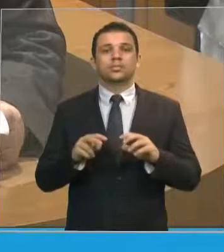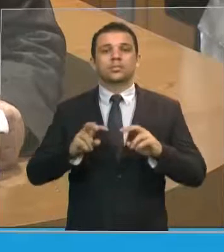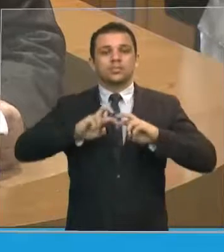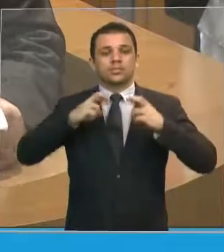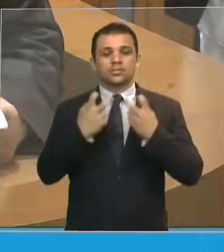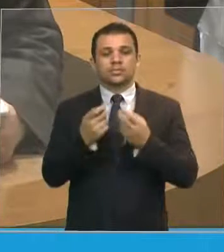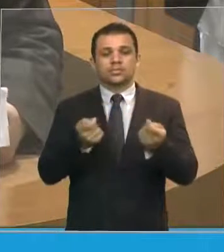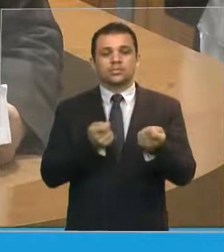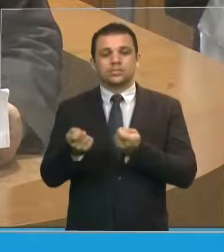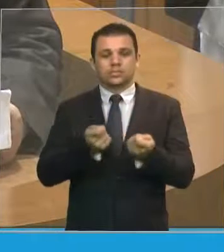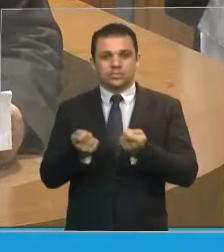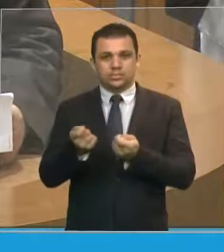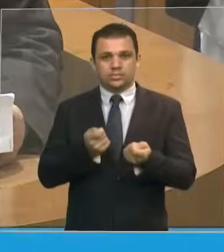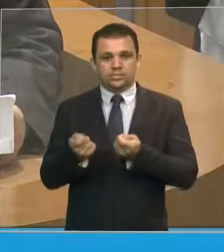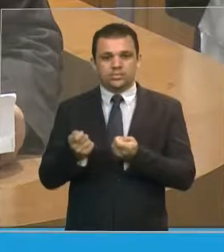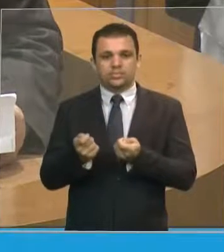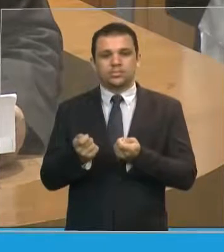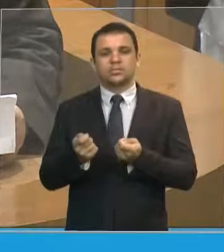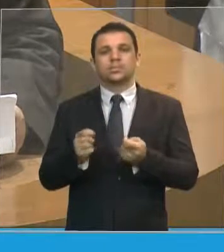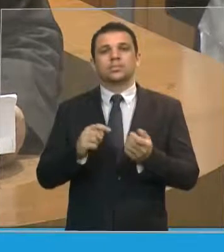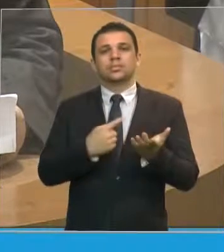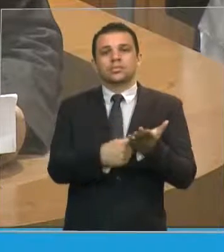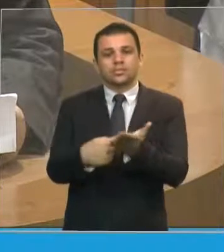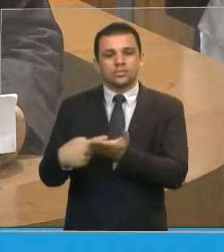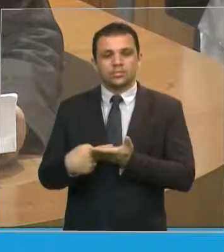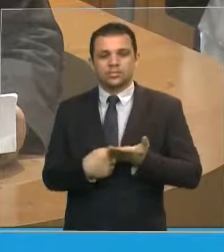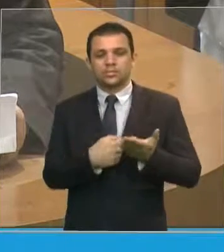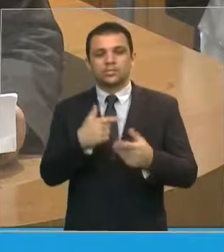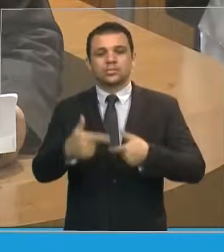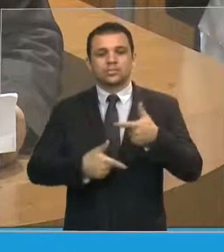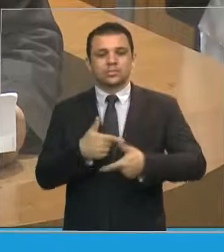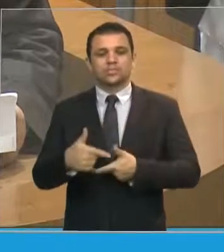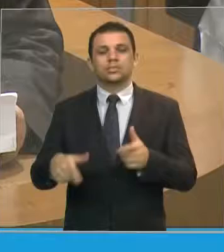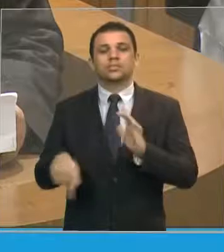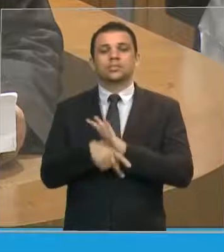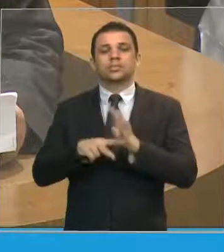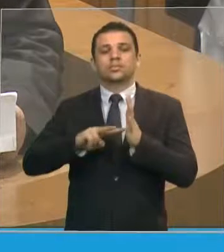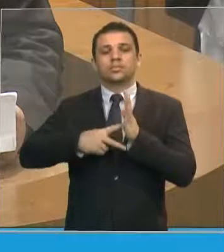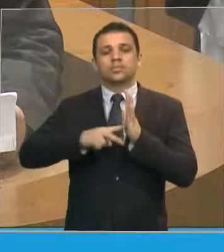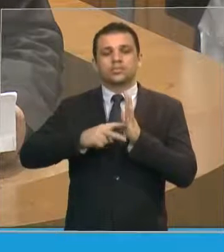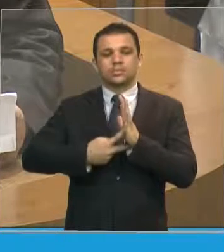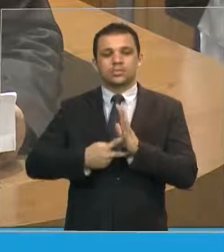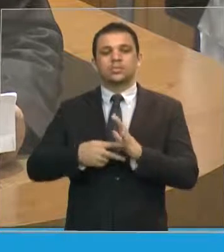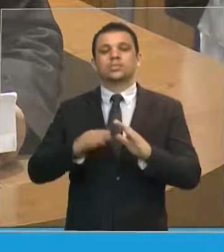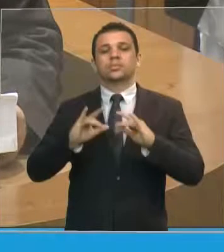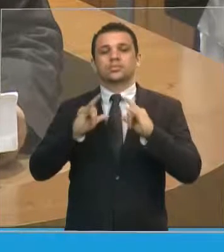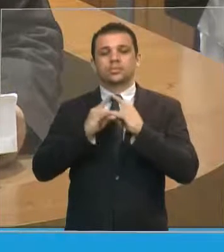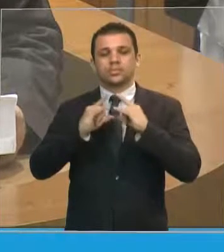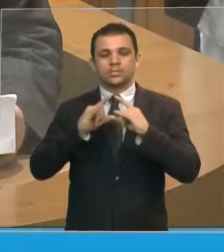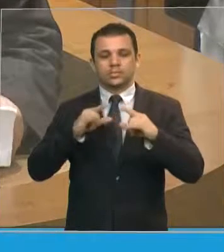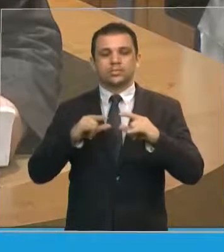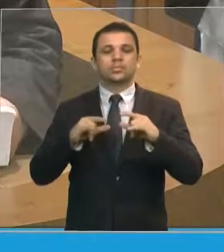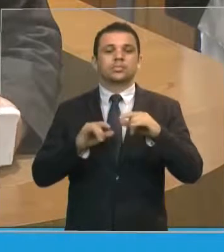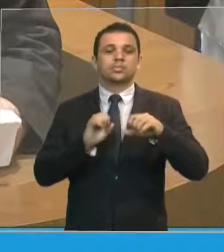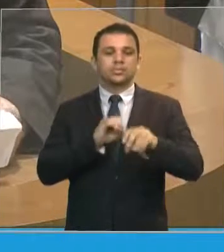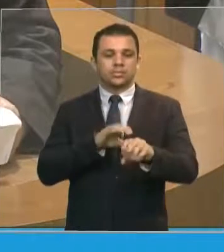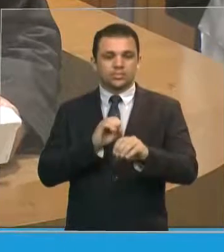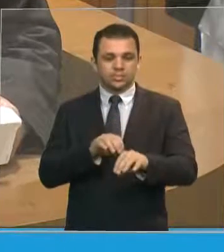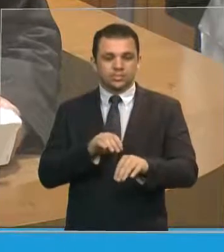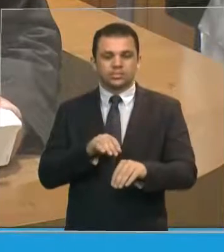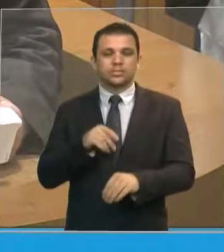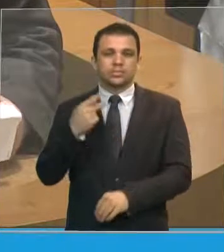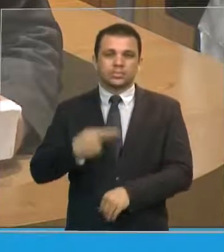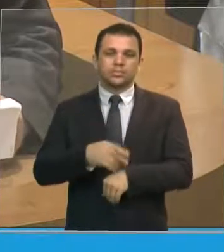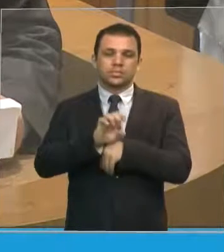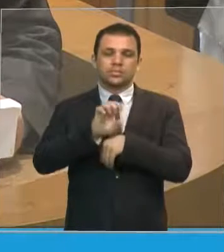Convenção Coletiva de Trabalho do Sindicato dos Estabelecimentos de Ensino no Estado do